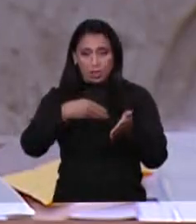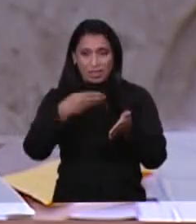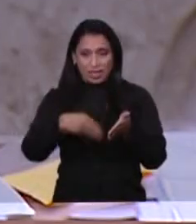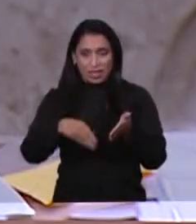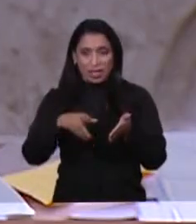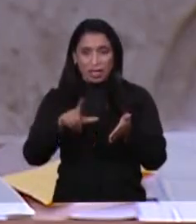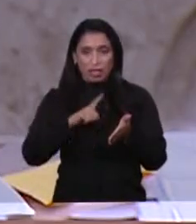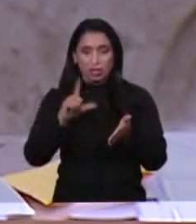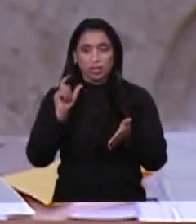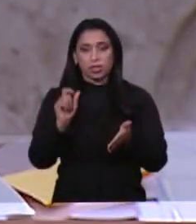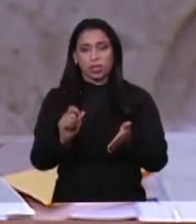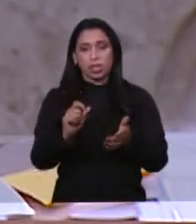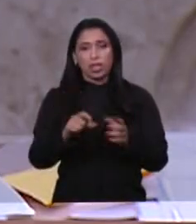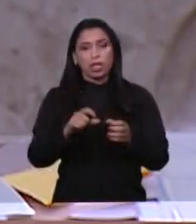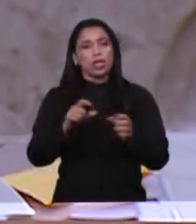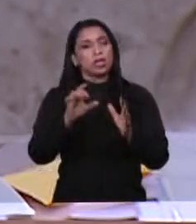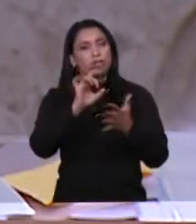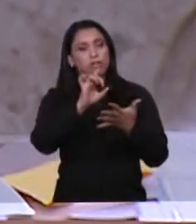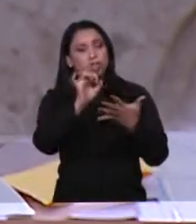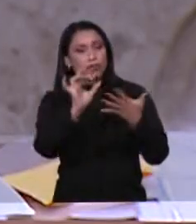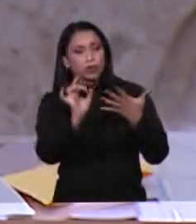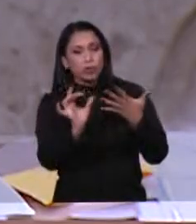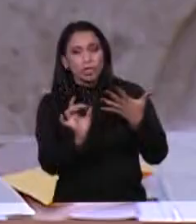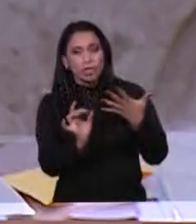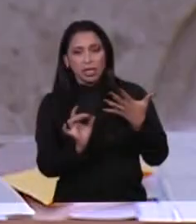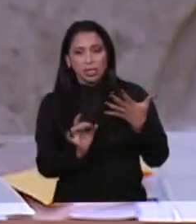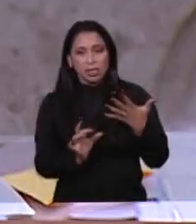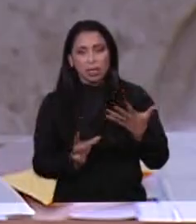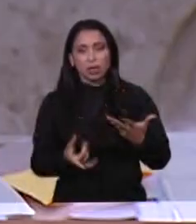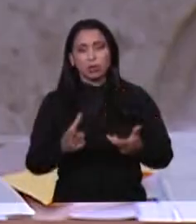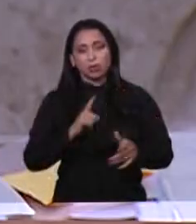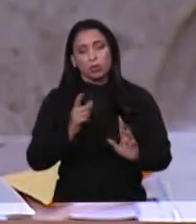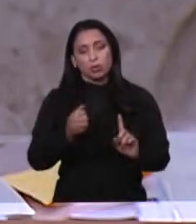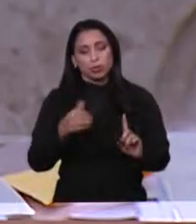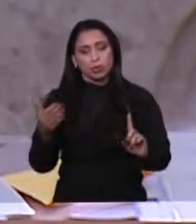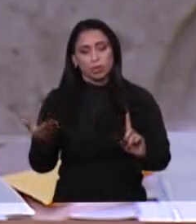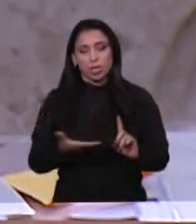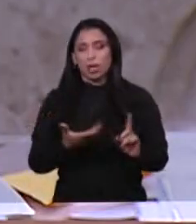pretensa falta de individualização das condutas, na linha justamente